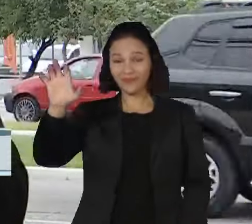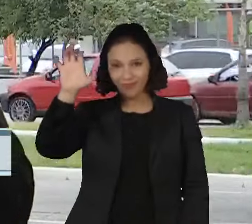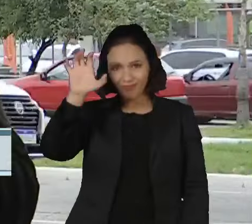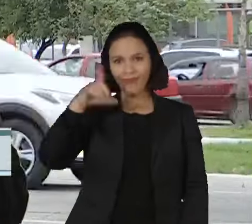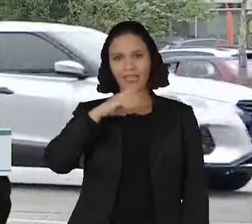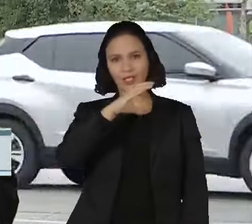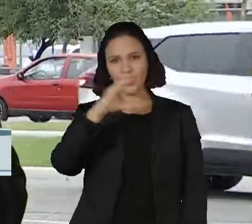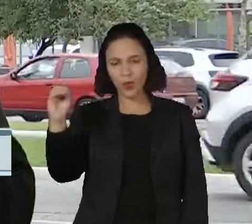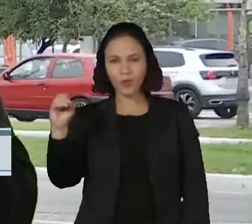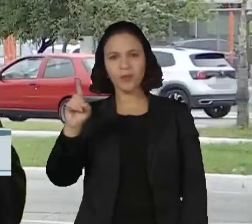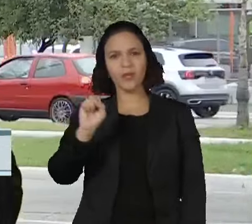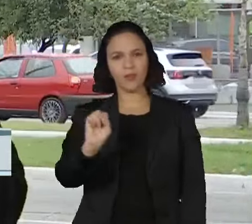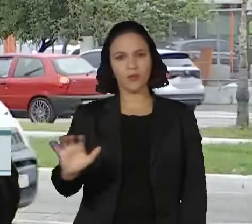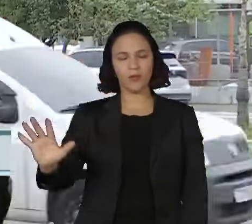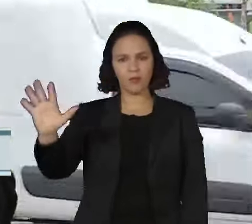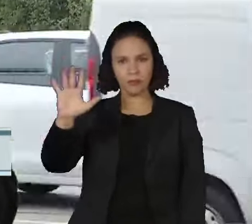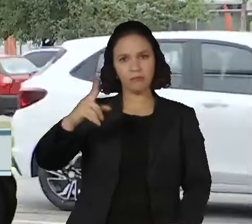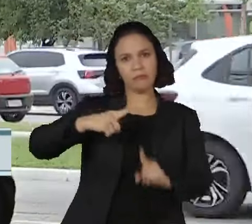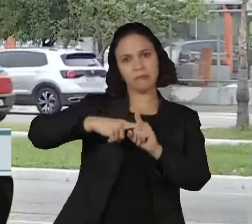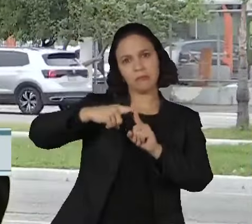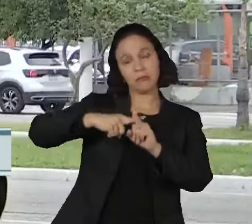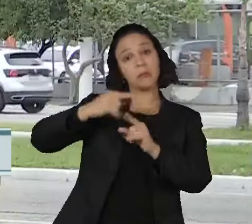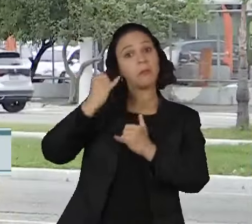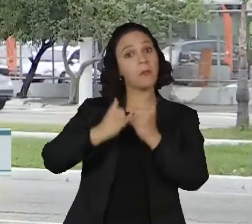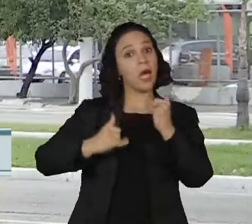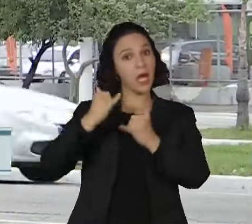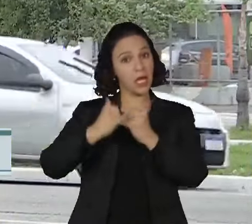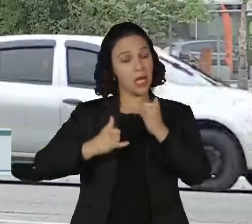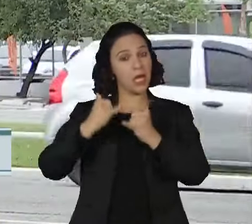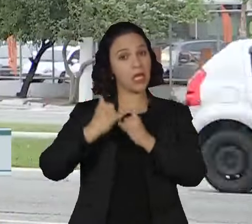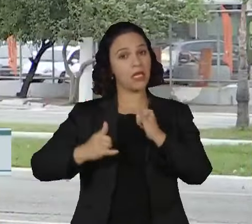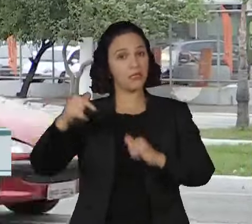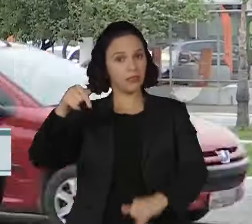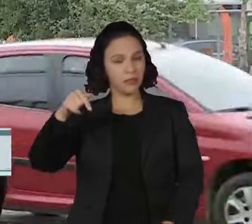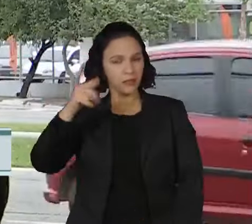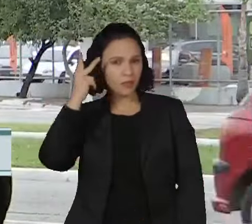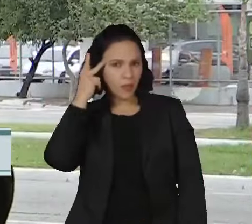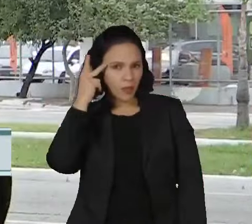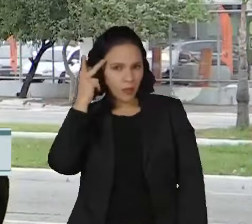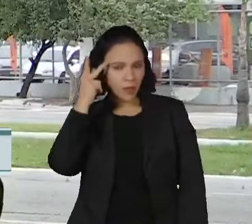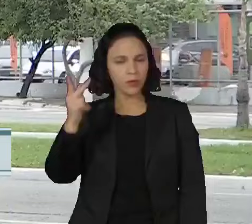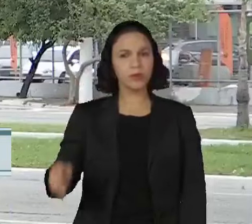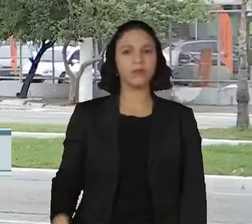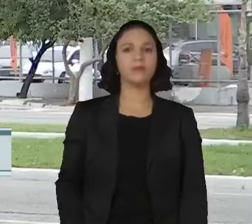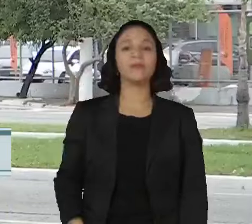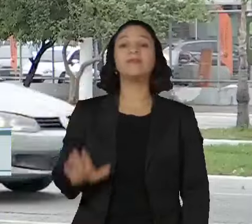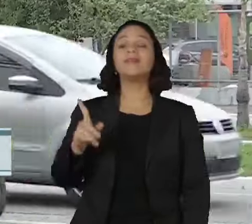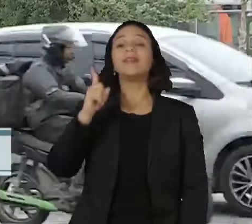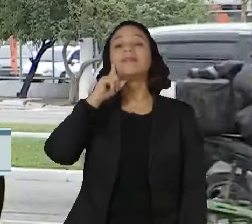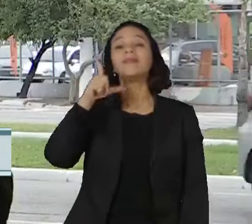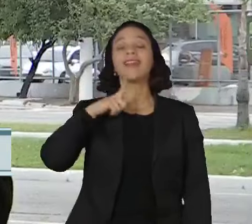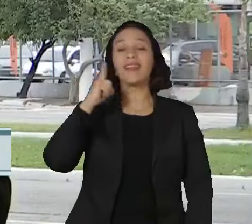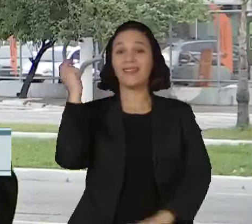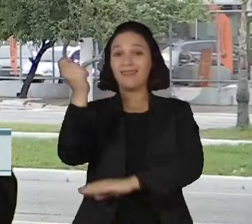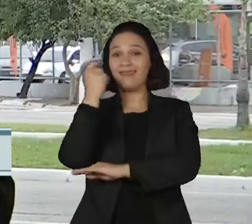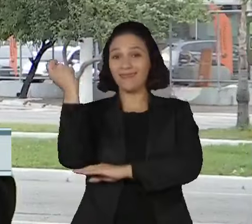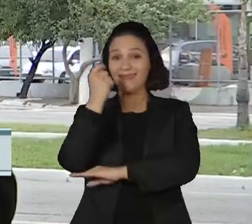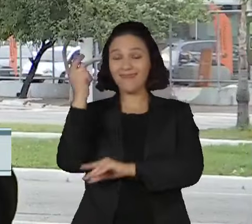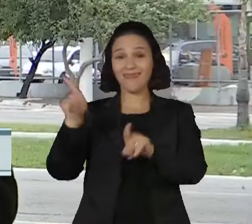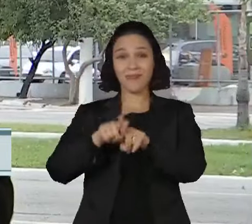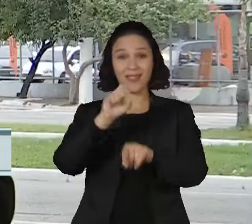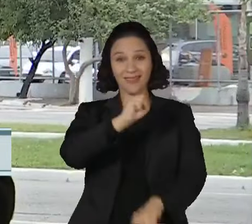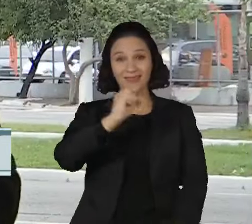centroeste a temperatura deve ser similar a registrada aqui em São Paulo já nas Serras Gaúcha e